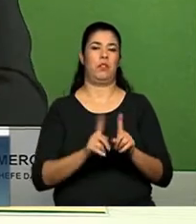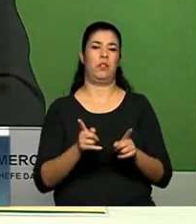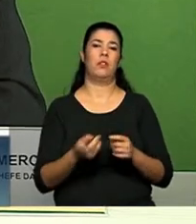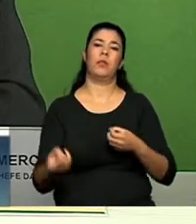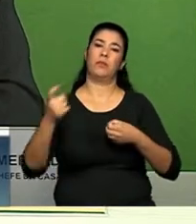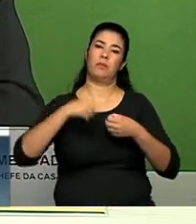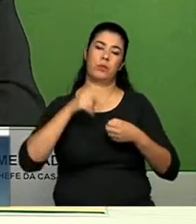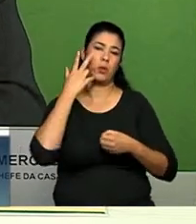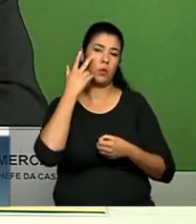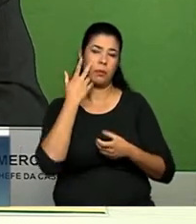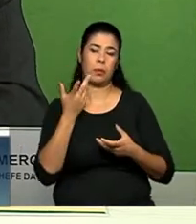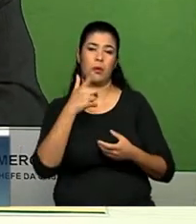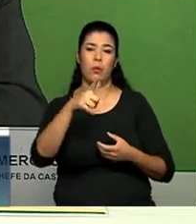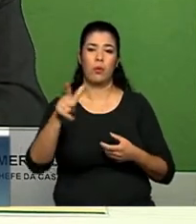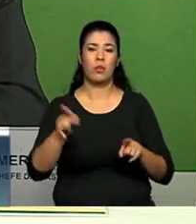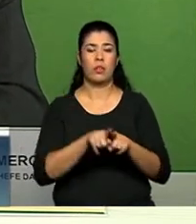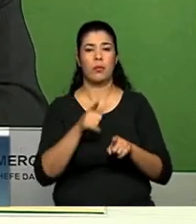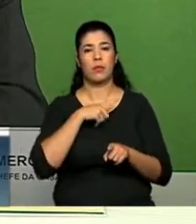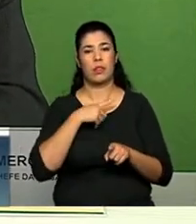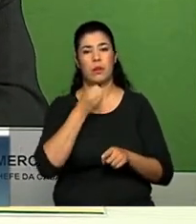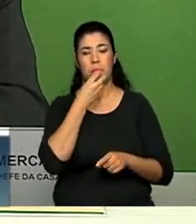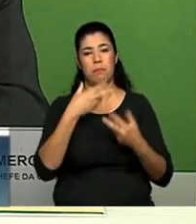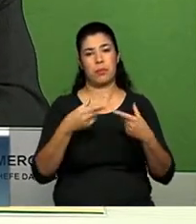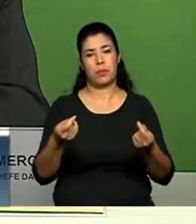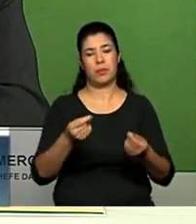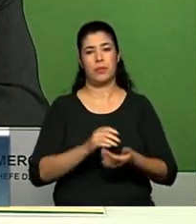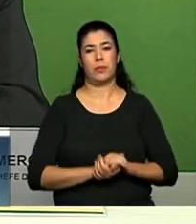E algumas ficarão ainda com benefício.